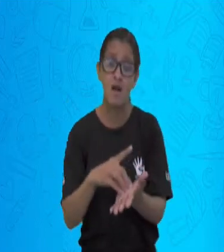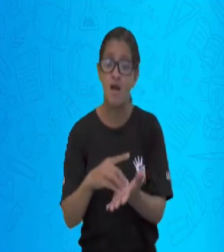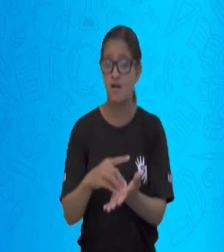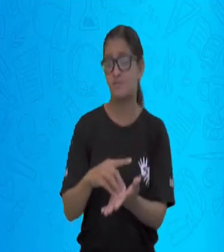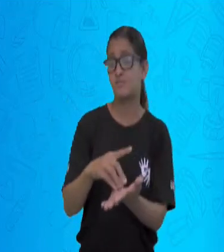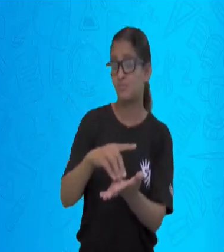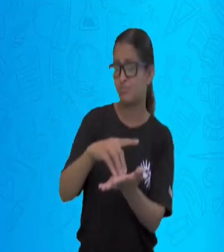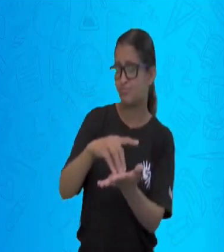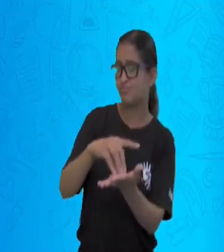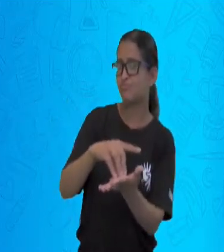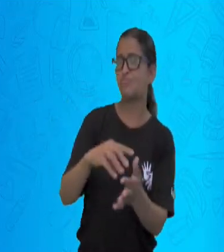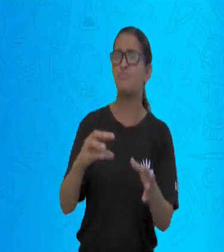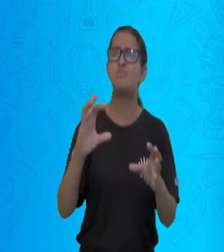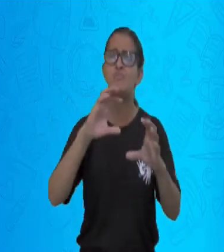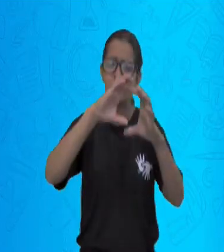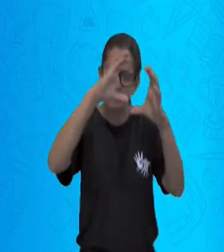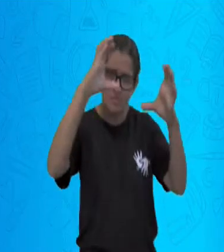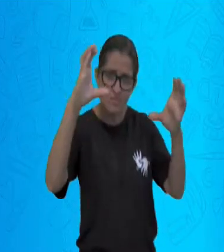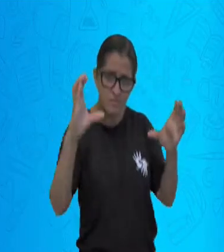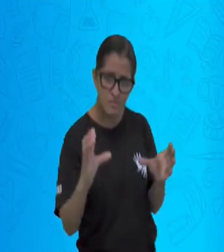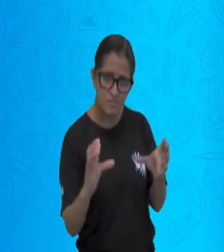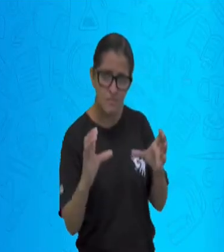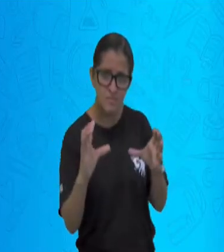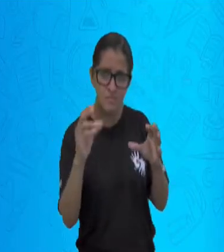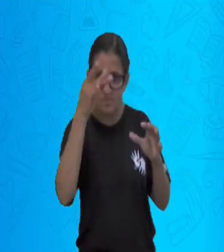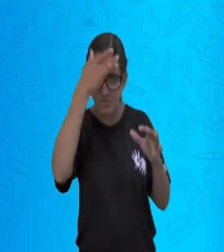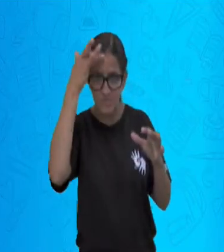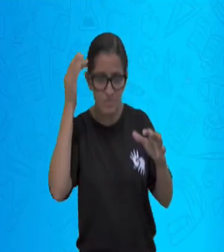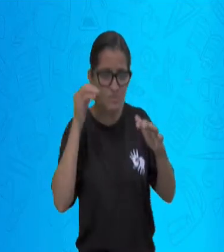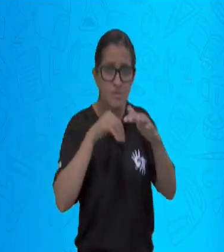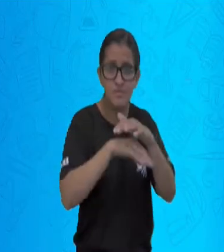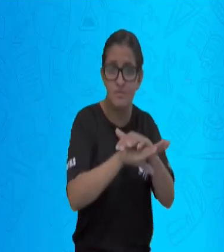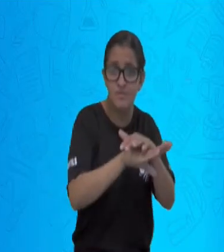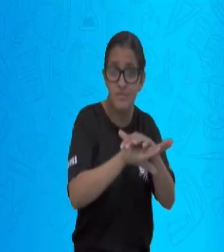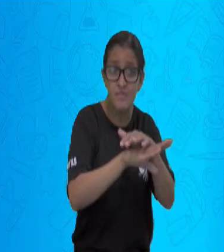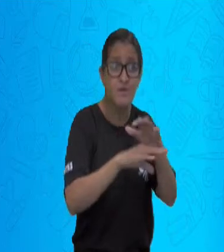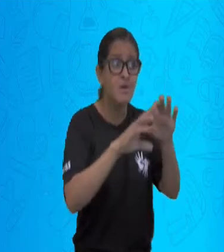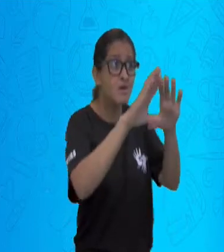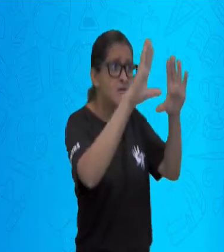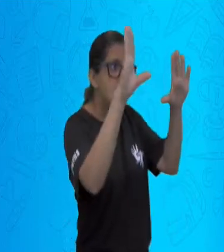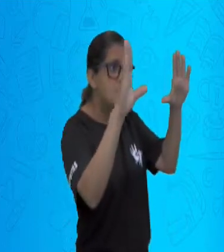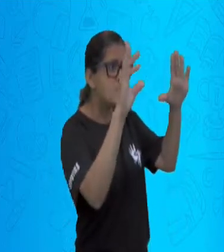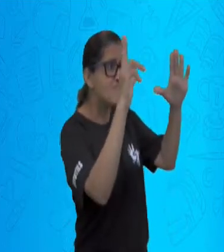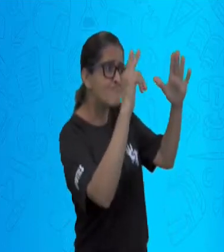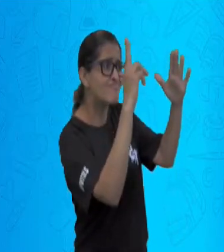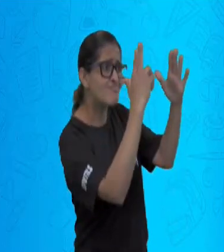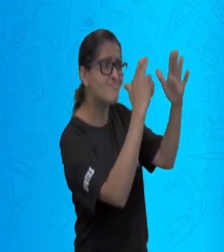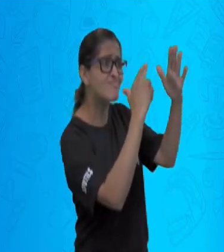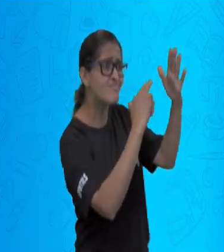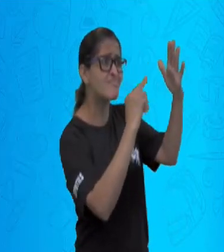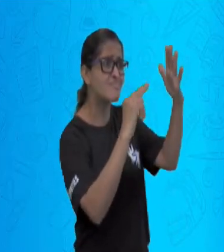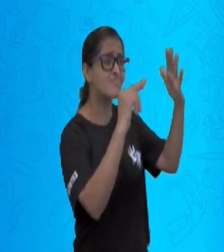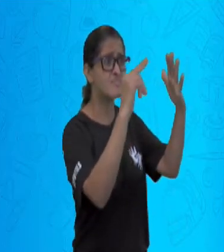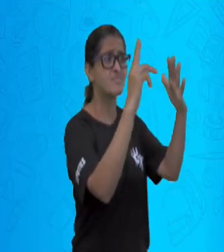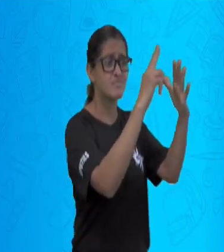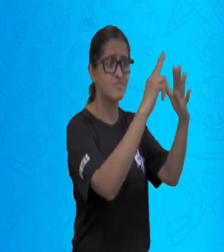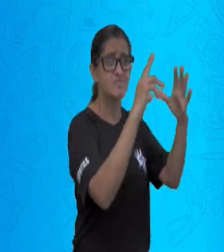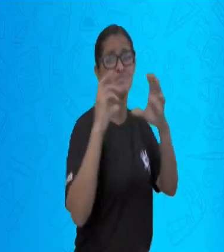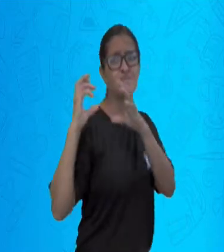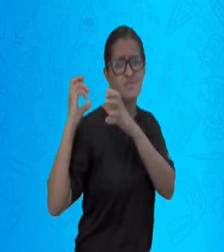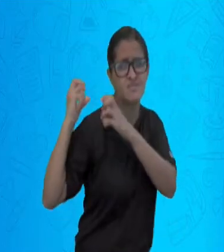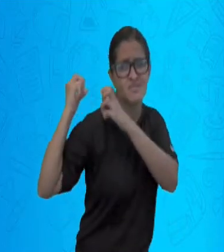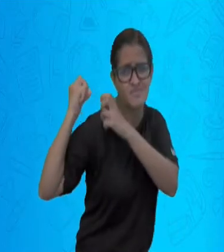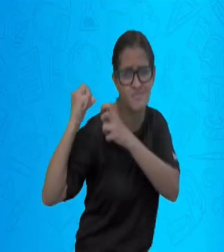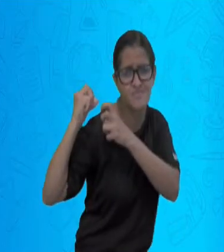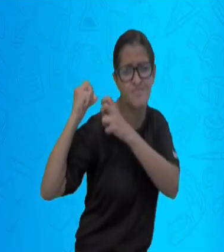em cavernas. Dentro dessas cavernas faziam desenhos, né? Para representar o que eles viviam no dia a dia. Para ter uma iluminação, eles